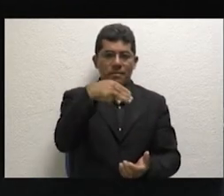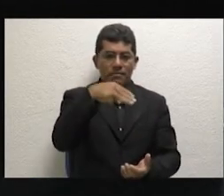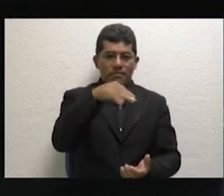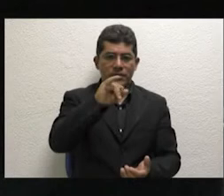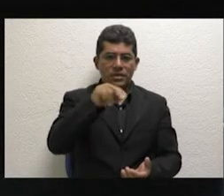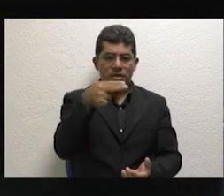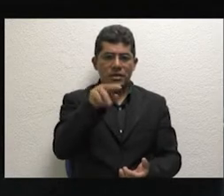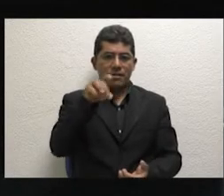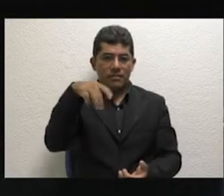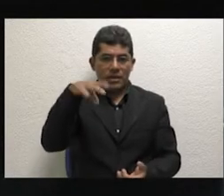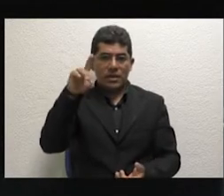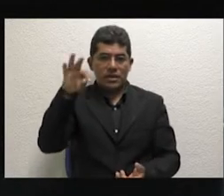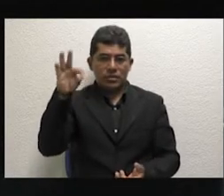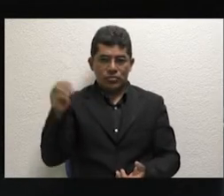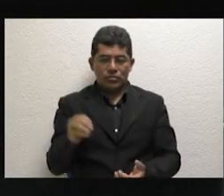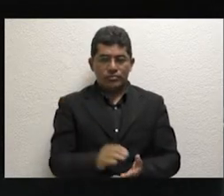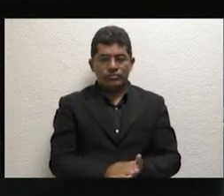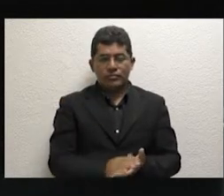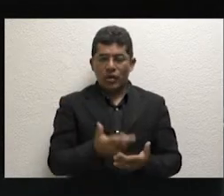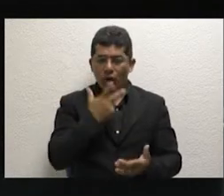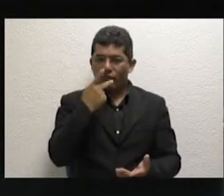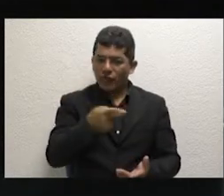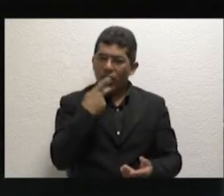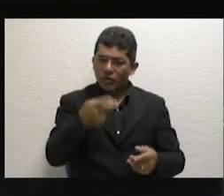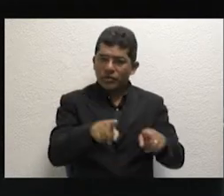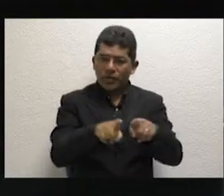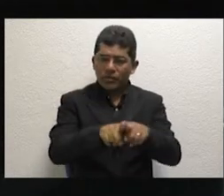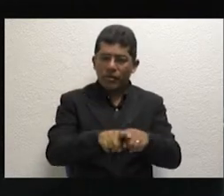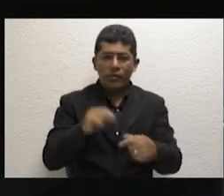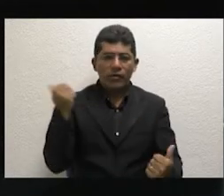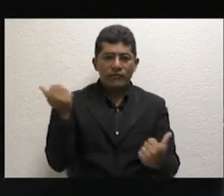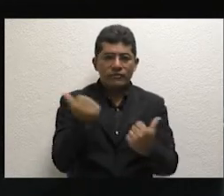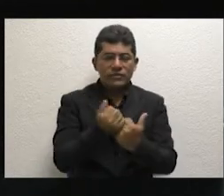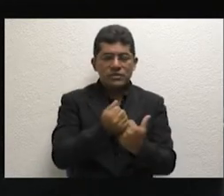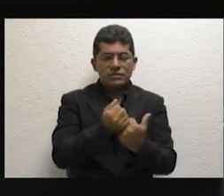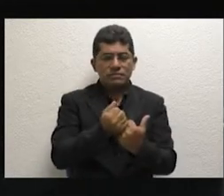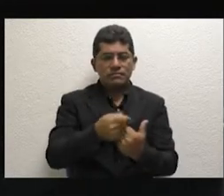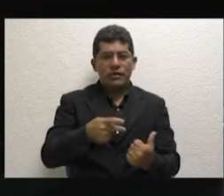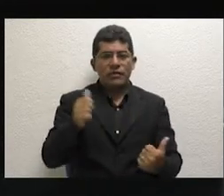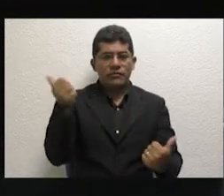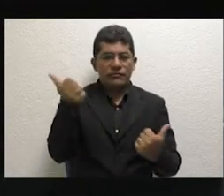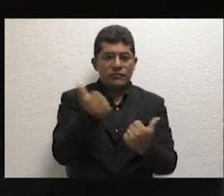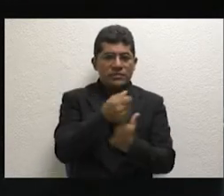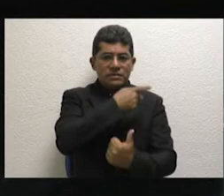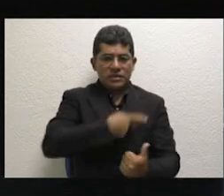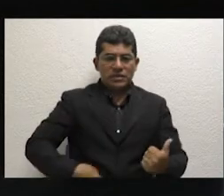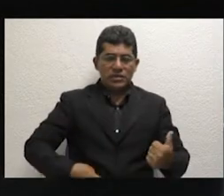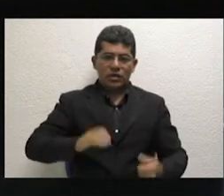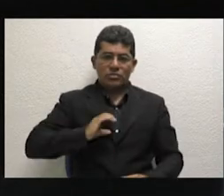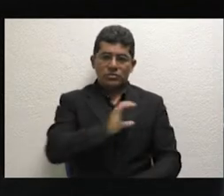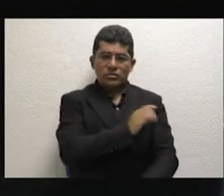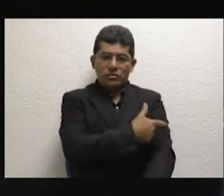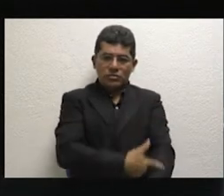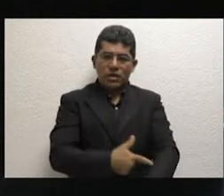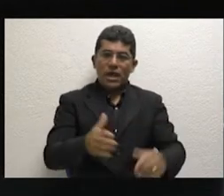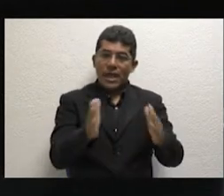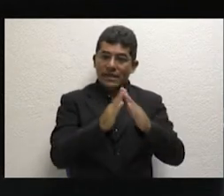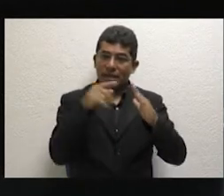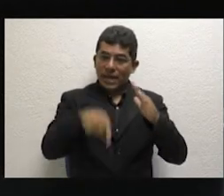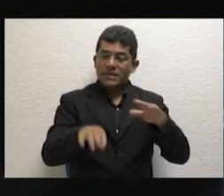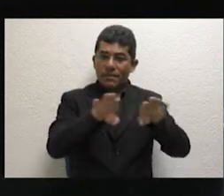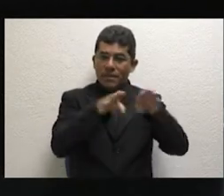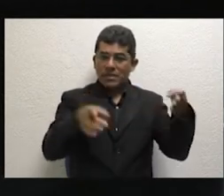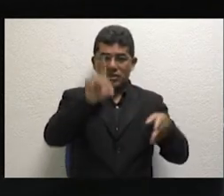porque já estamos chegando finalmente e eu falo também com o vice-presidente da comissão de educação eu creio que esta casa a mesa diretora a comissão de